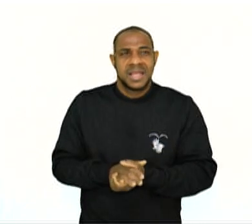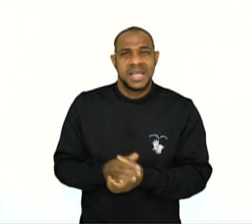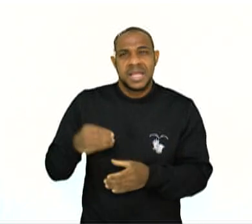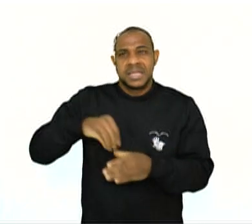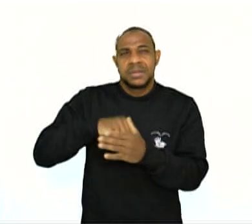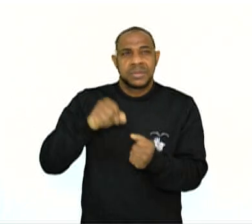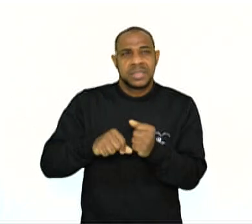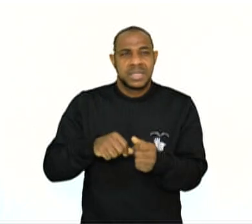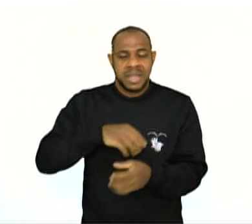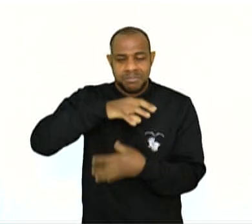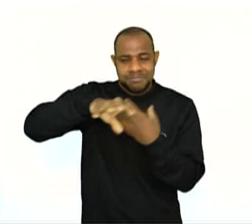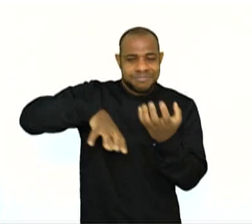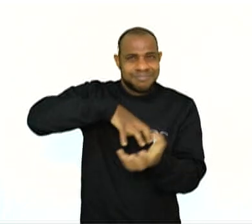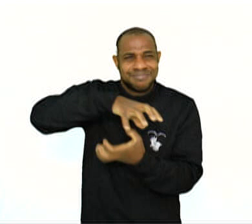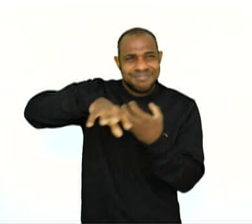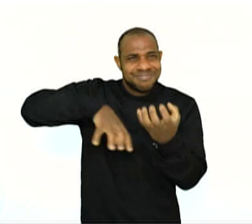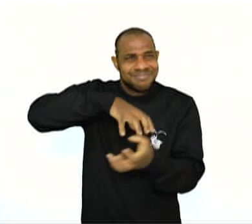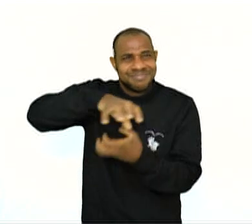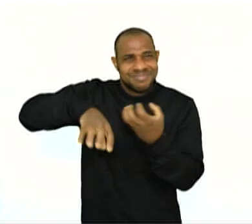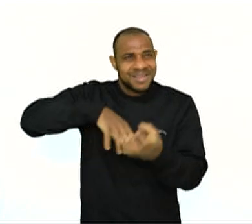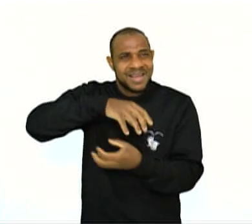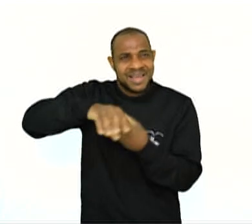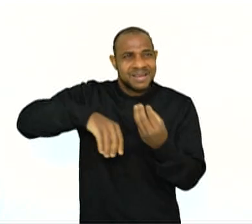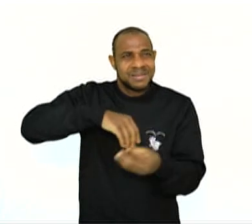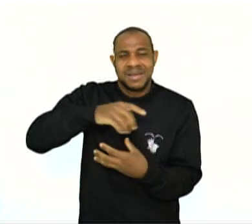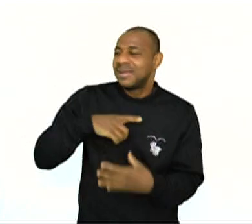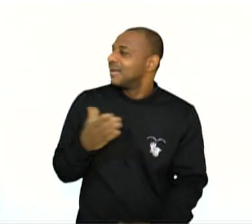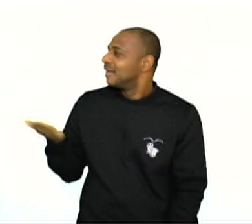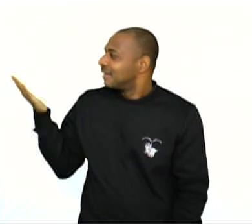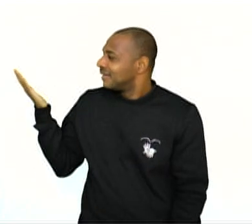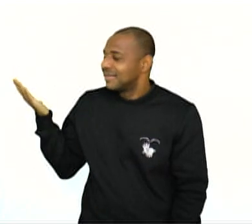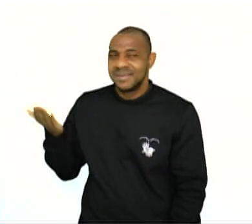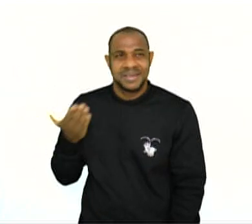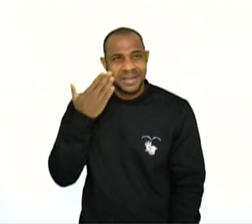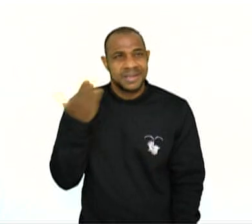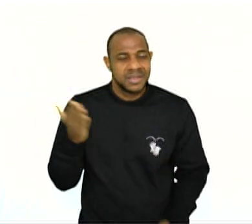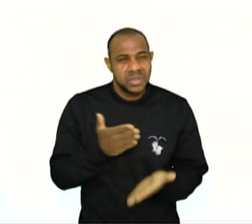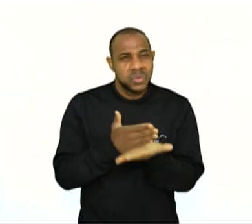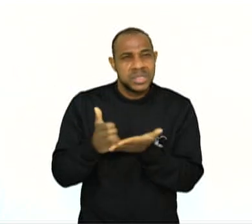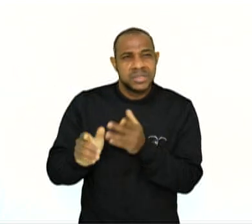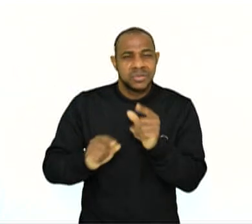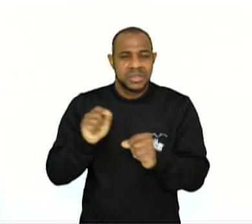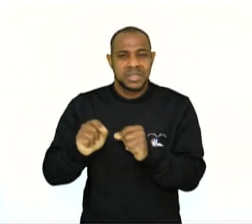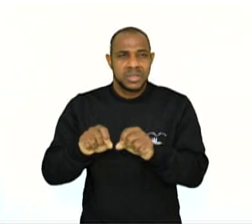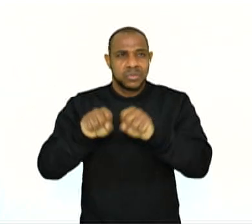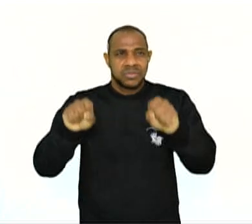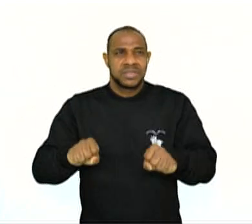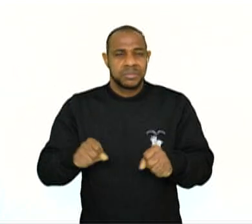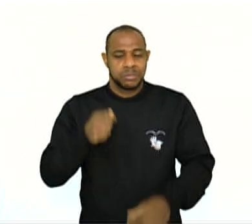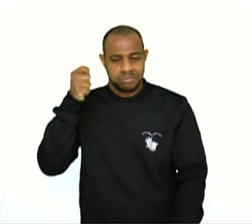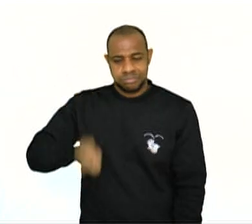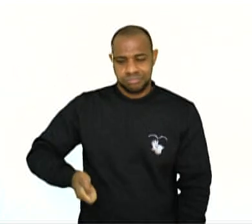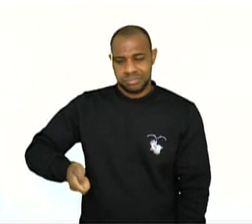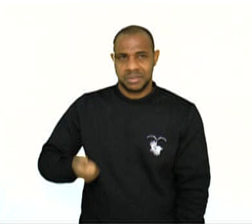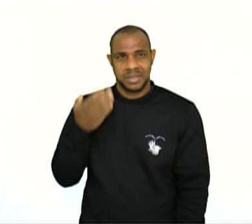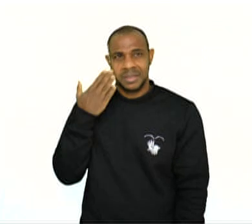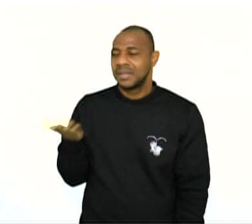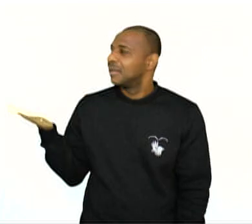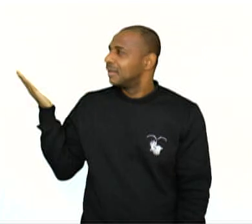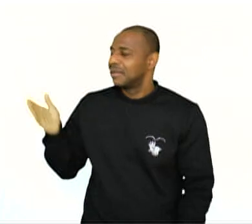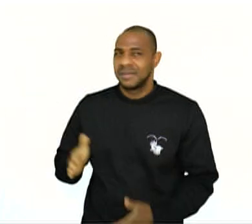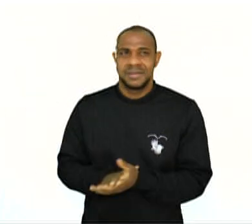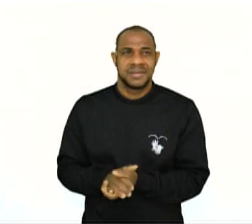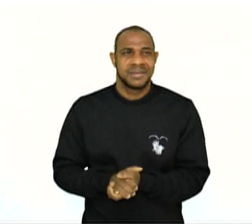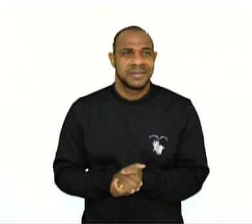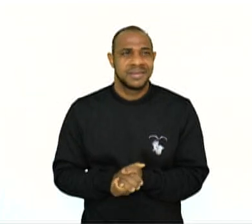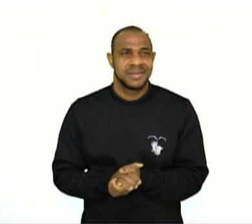dentro da Revolução, né, para se estabelecer o regime e o início já do sistema autoritário. Nesta imagem, o professor